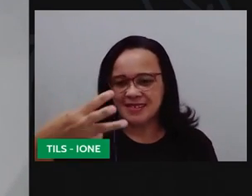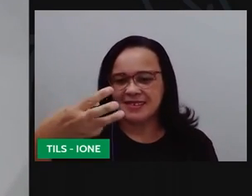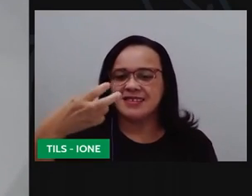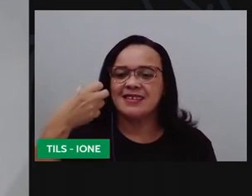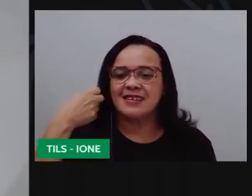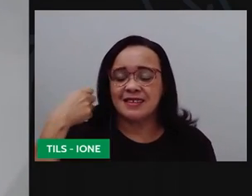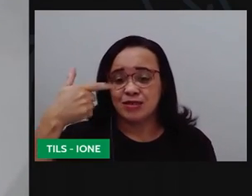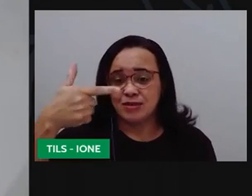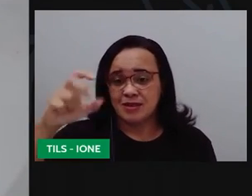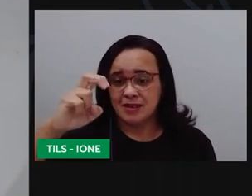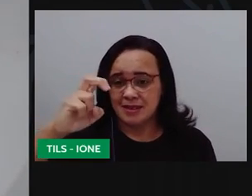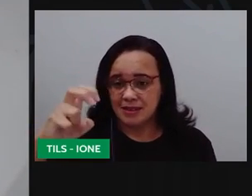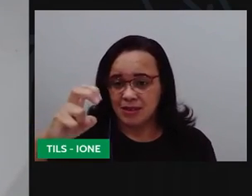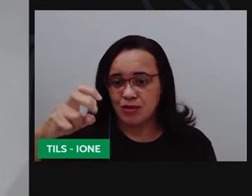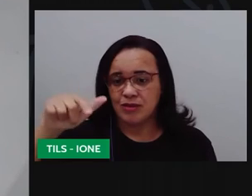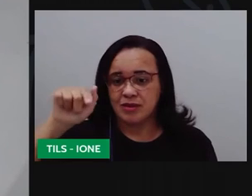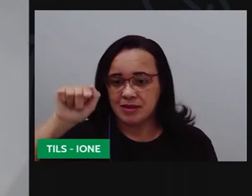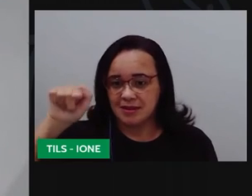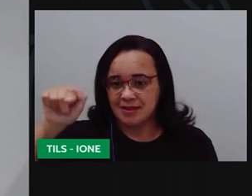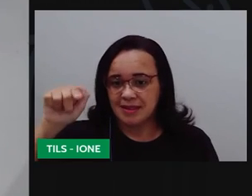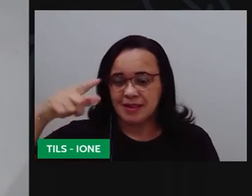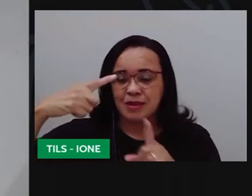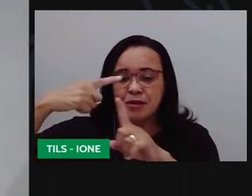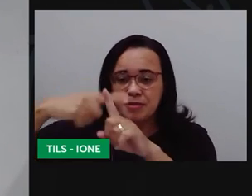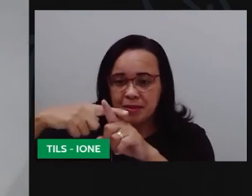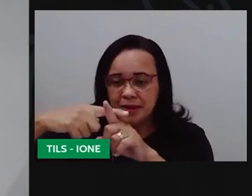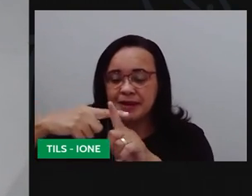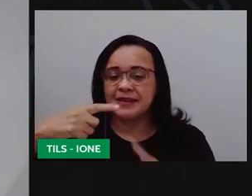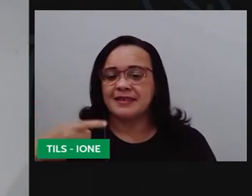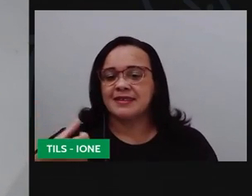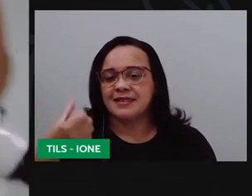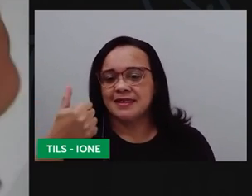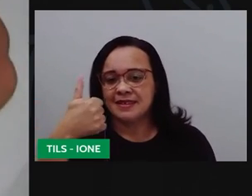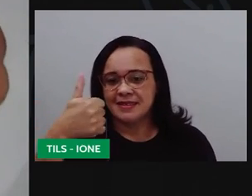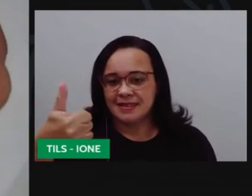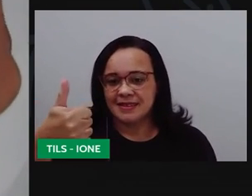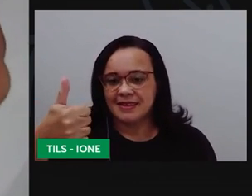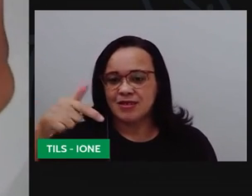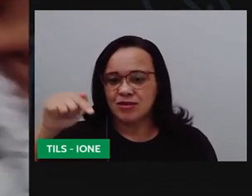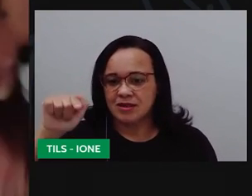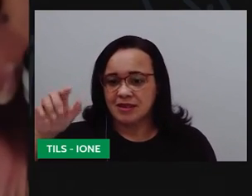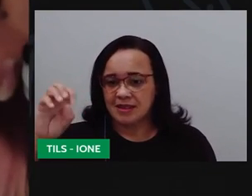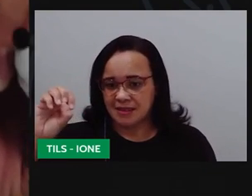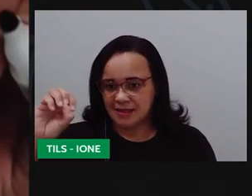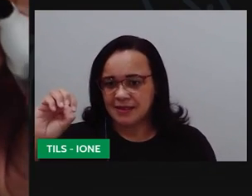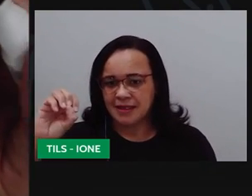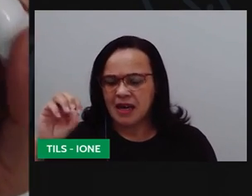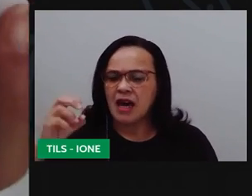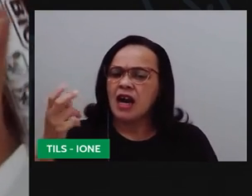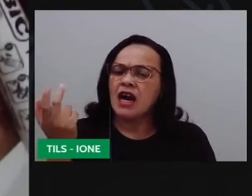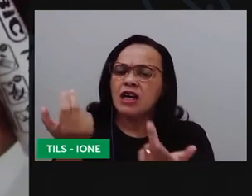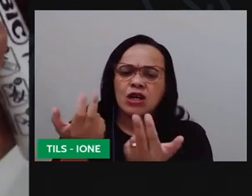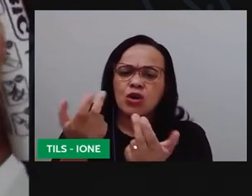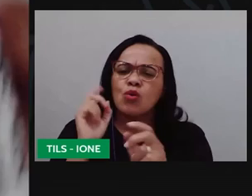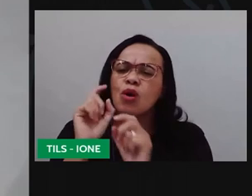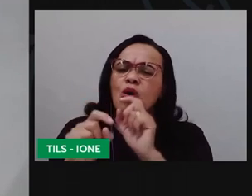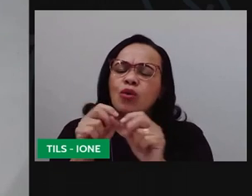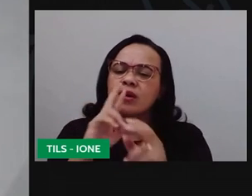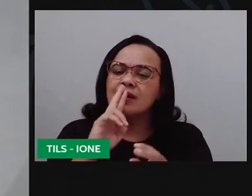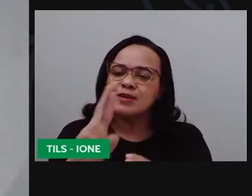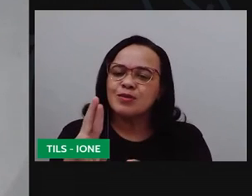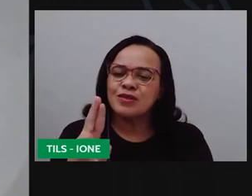357 humax cento i70 isso é igual ao que